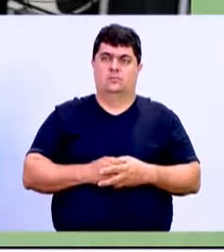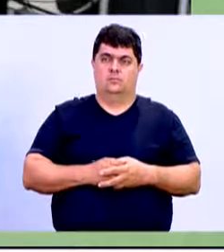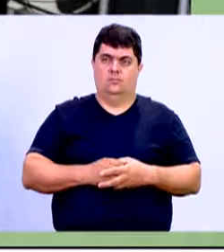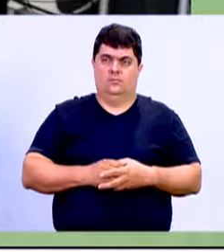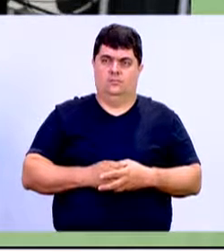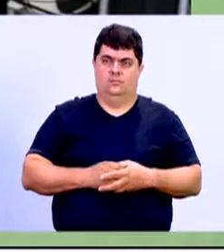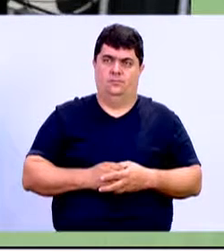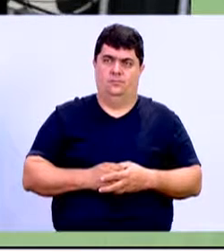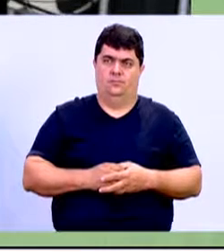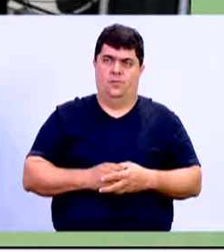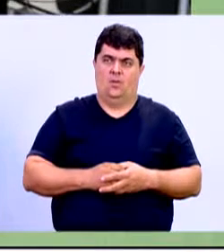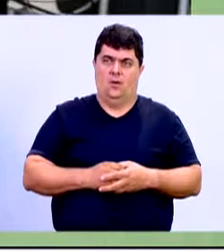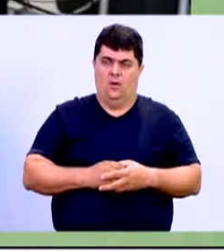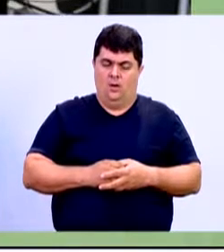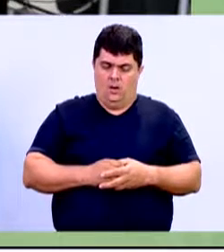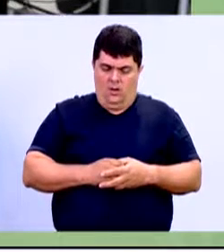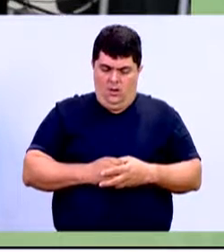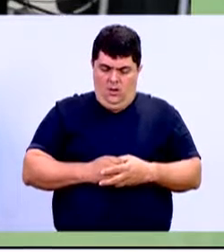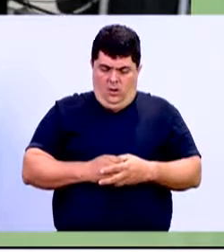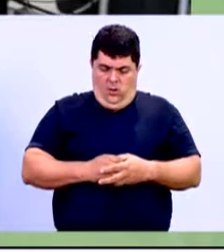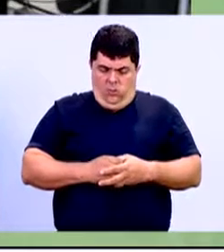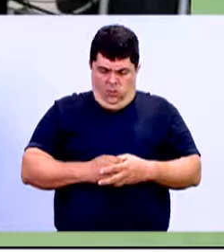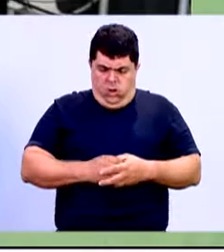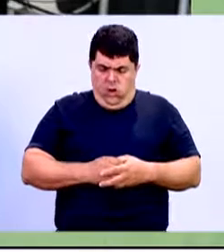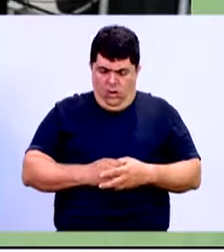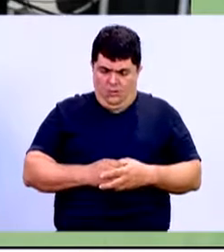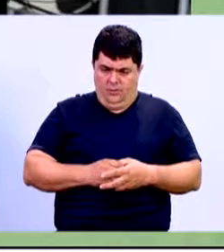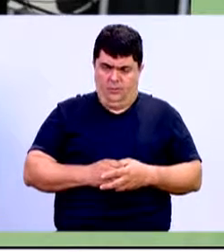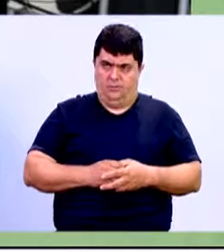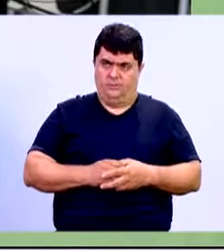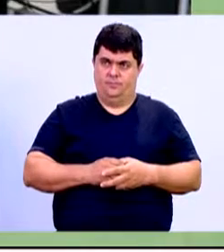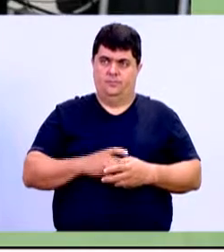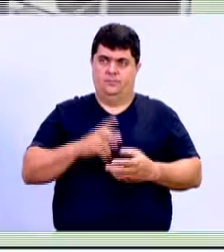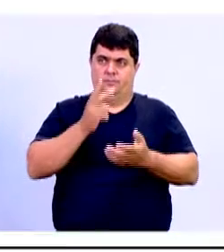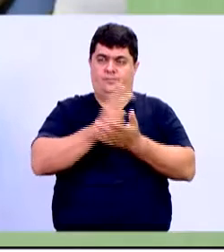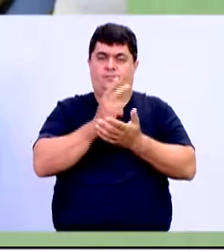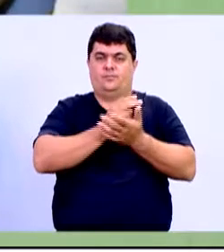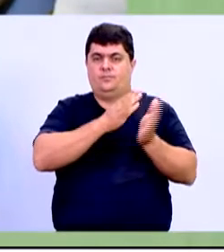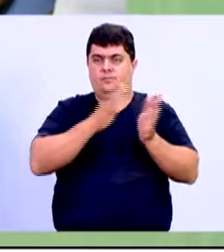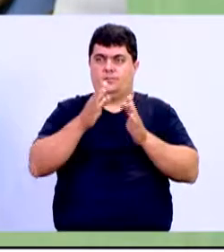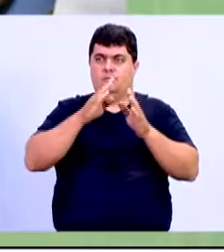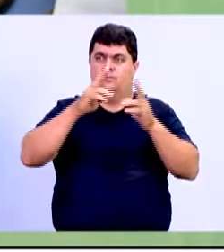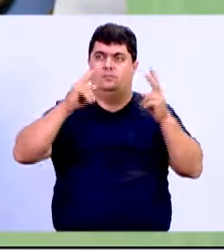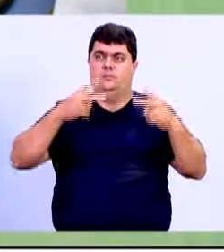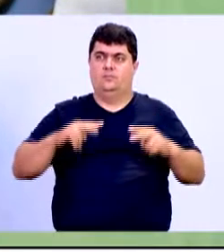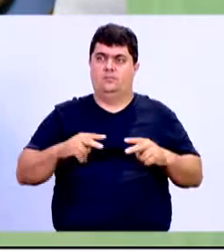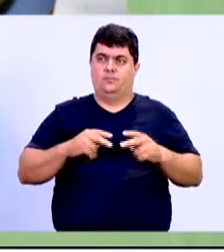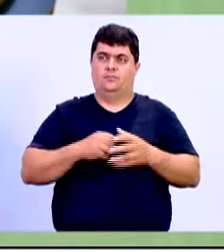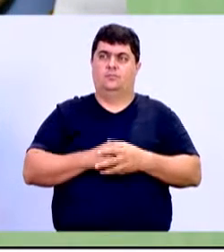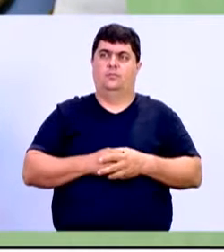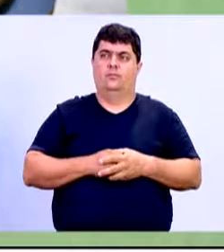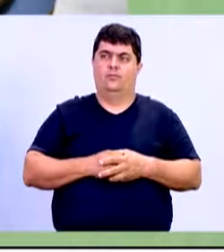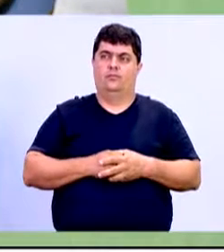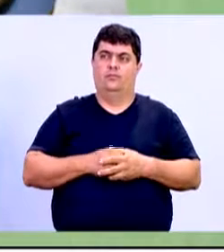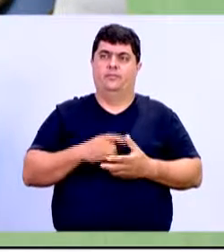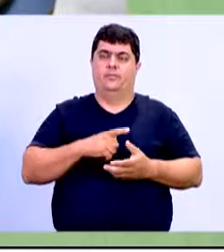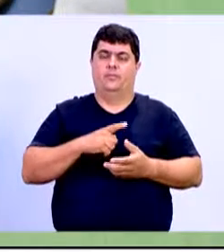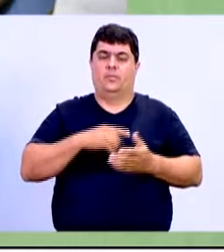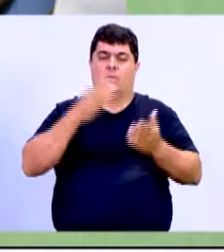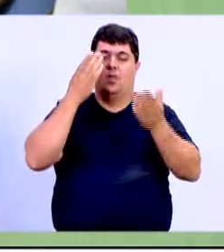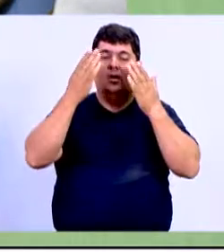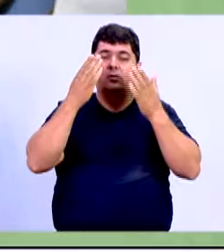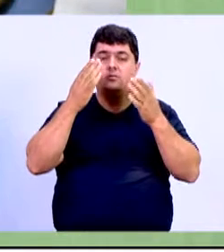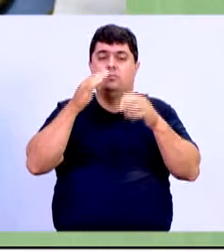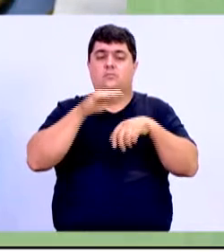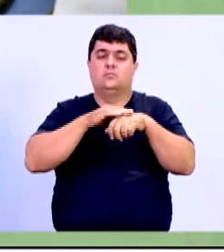atividades. Aqui continua a imagem do setor do desenvolvimento. Aqui é a divisão de análise de